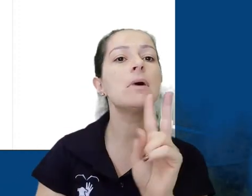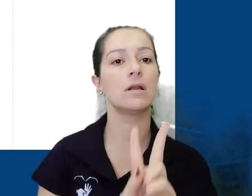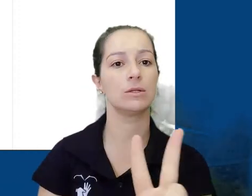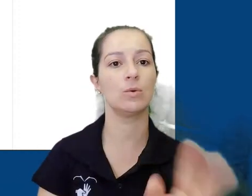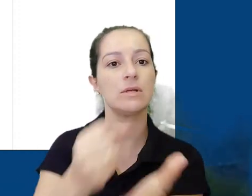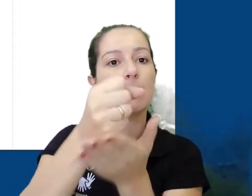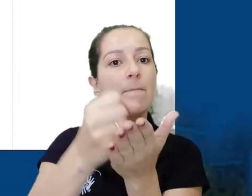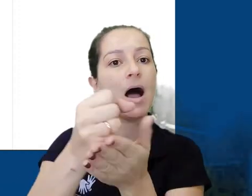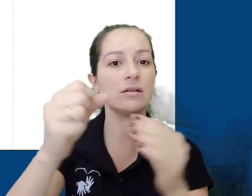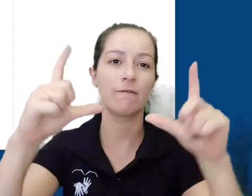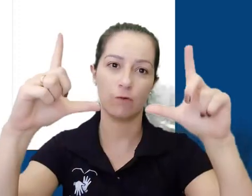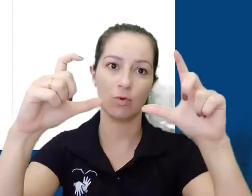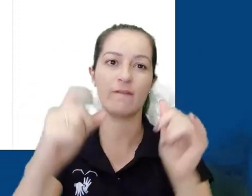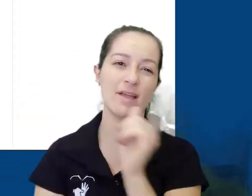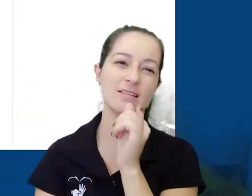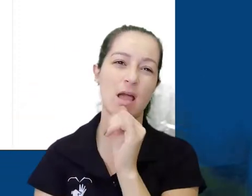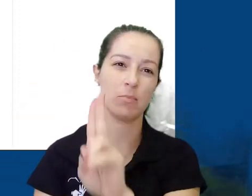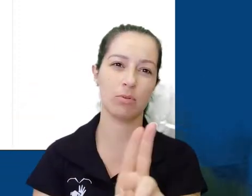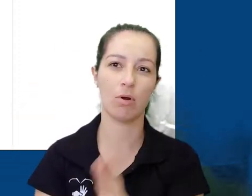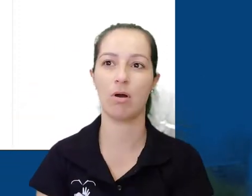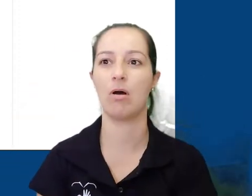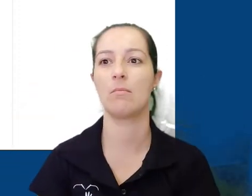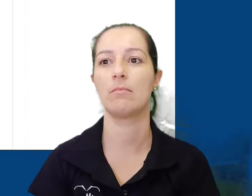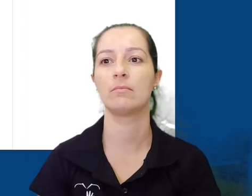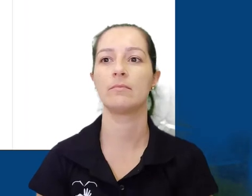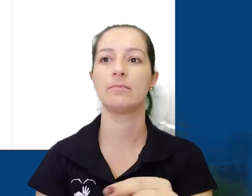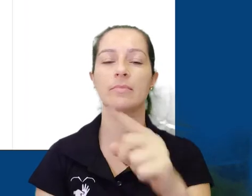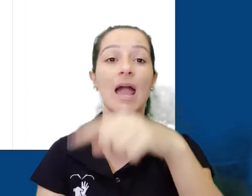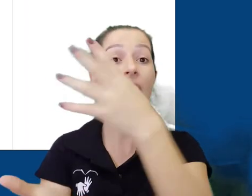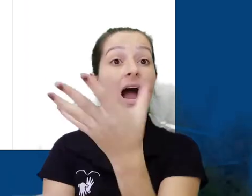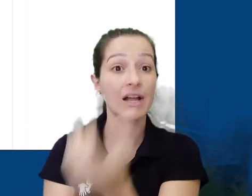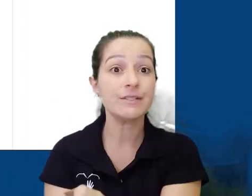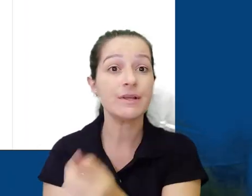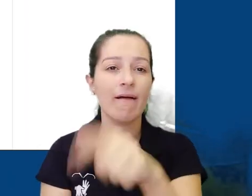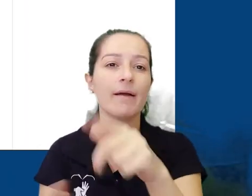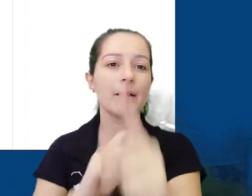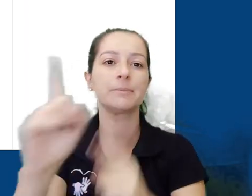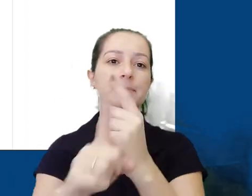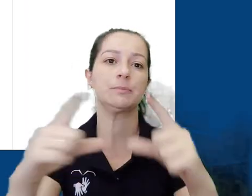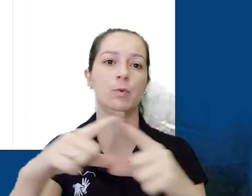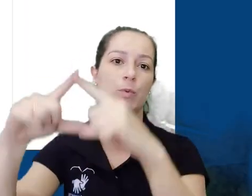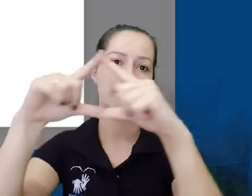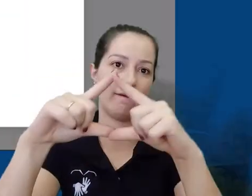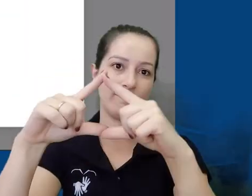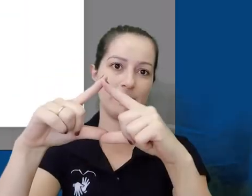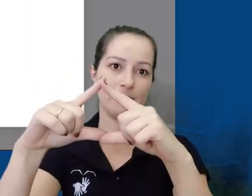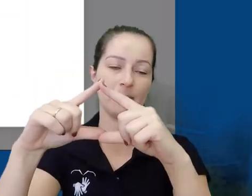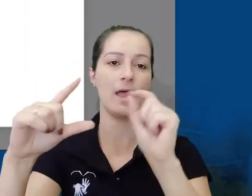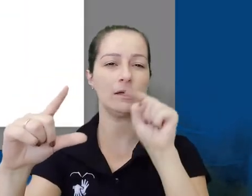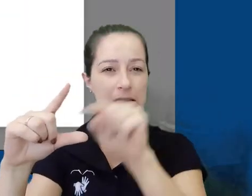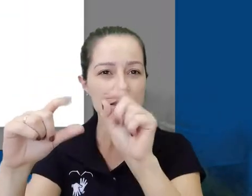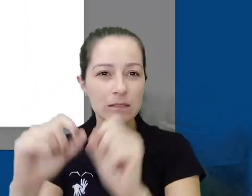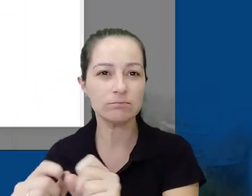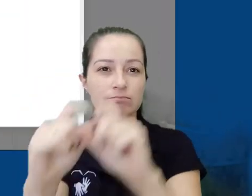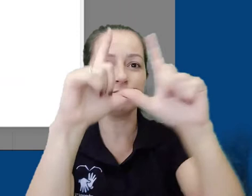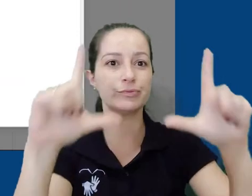que é sobre básicos da fotografia ao clicar no botão adicionar a primeira opção apresentada é o Google Drive quando ficamos nessa opção uma